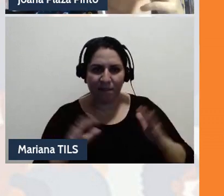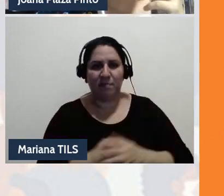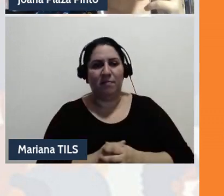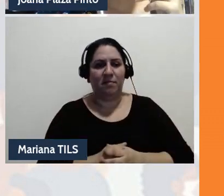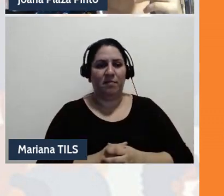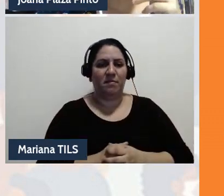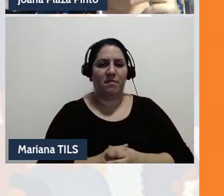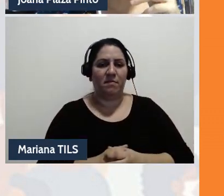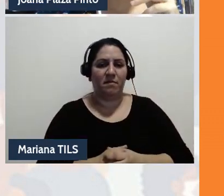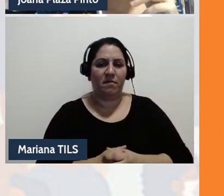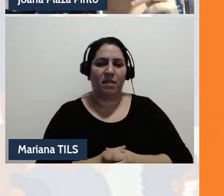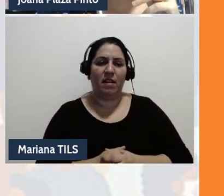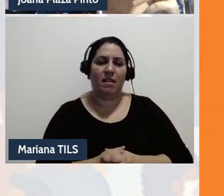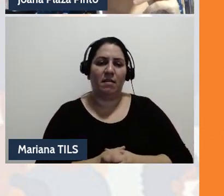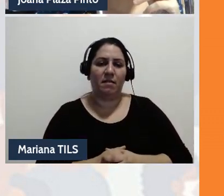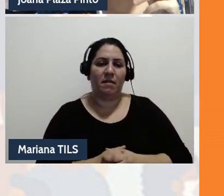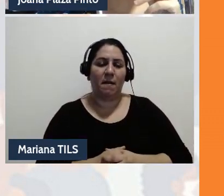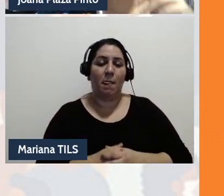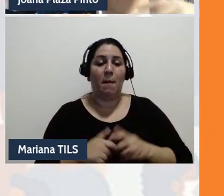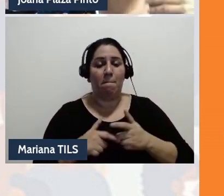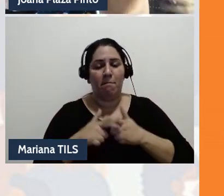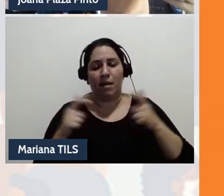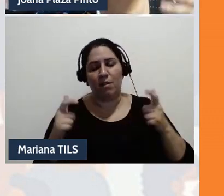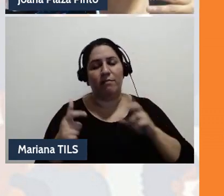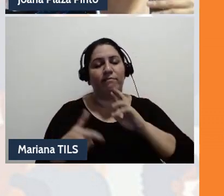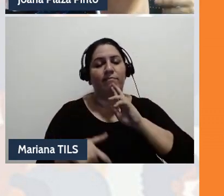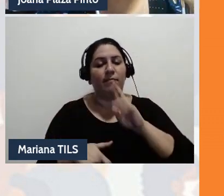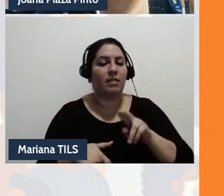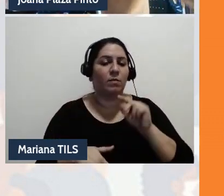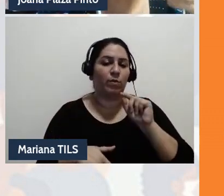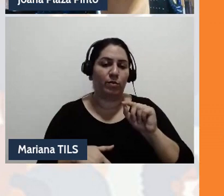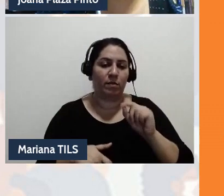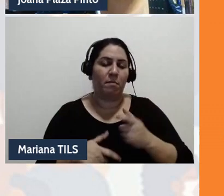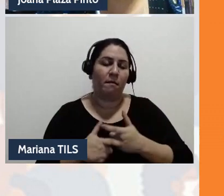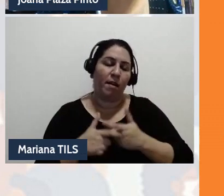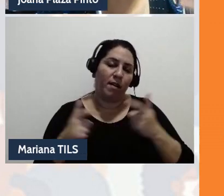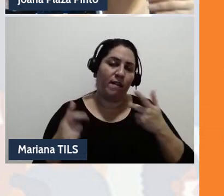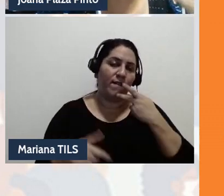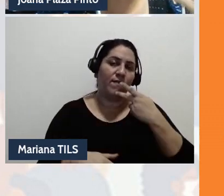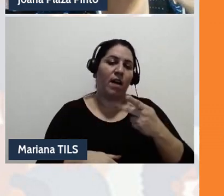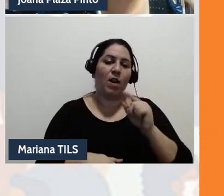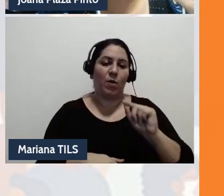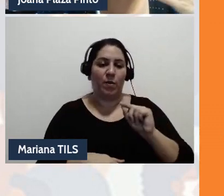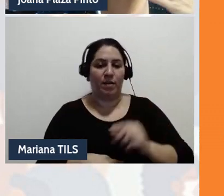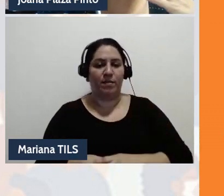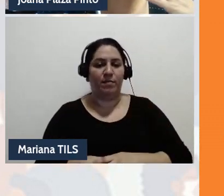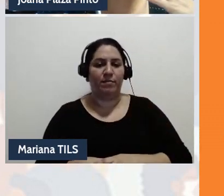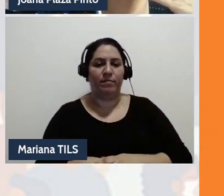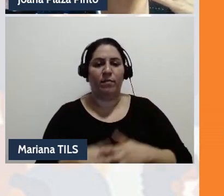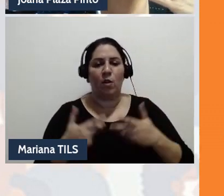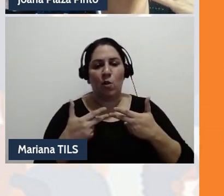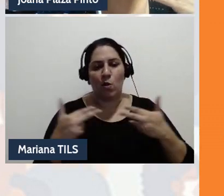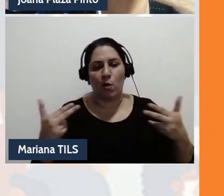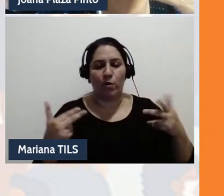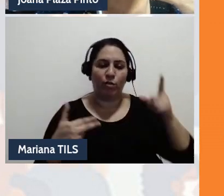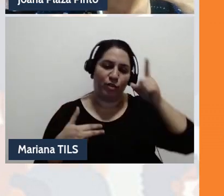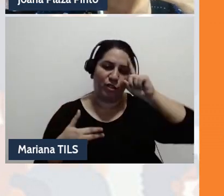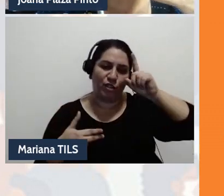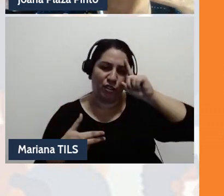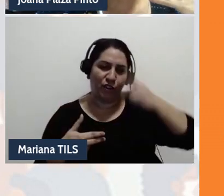é que acontecia várias questões, assim, as pessoas falavam sobre várias questões da rotina de